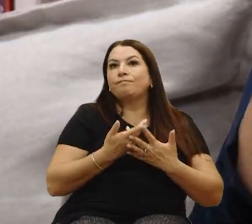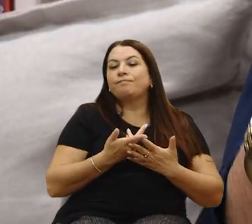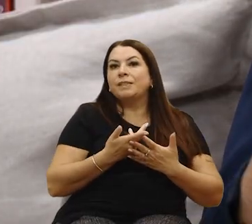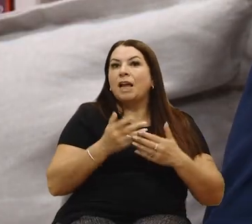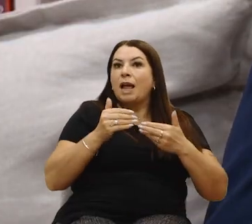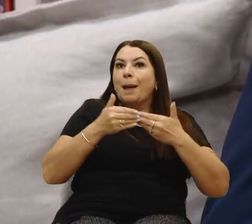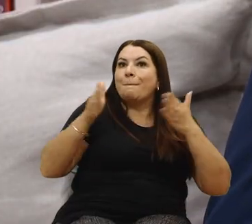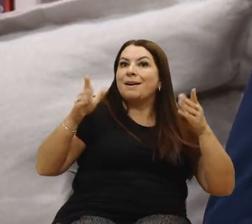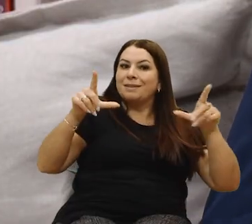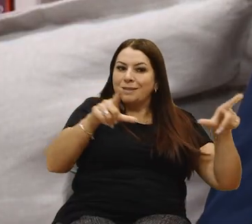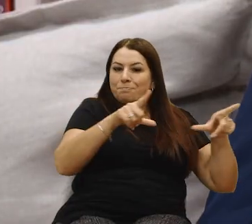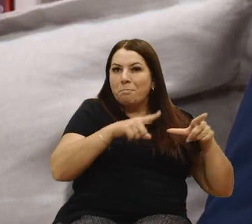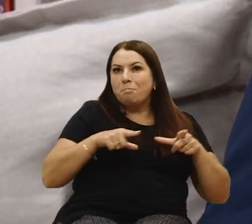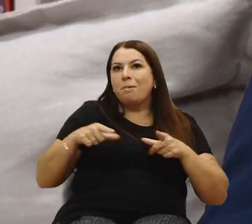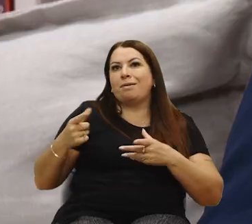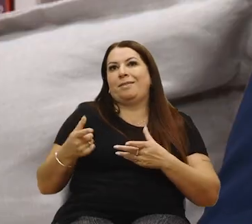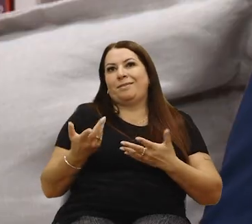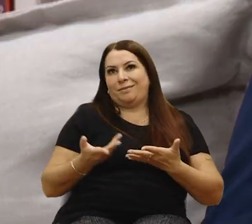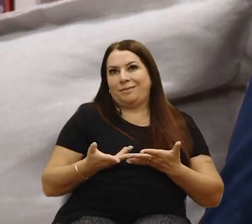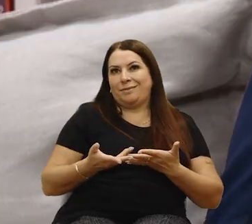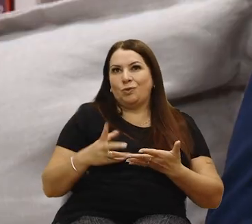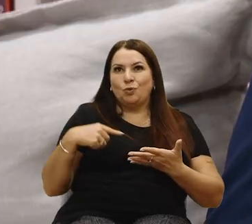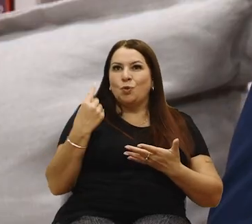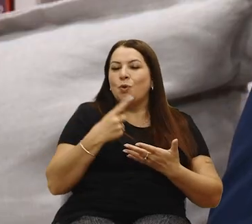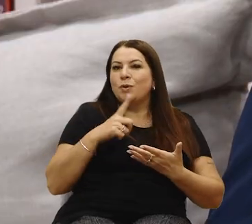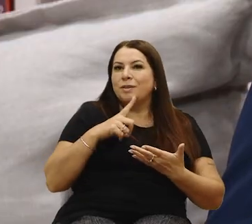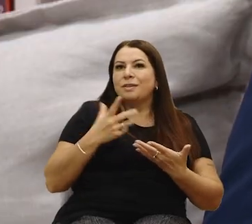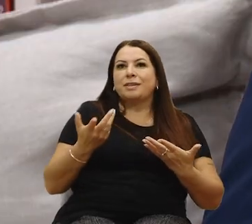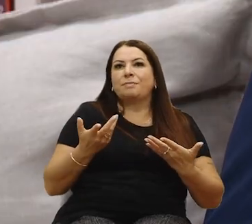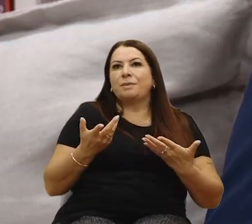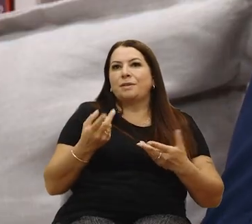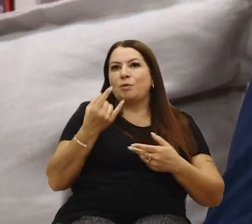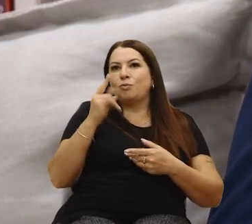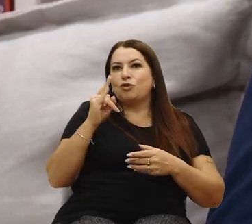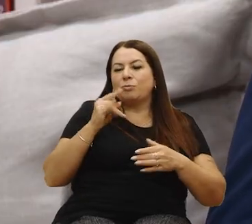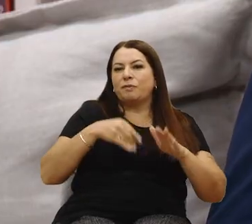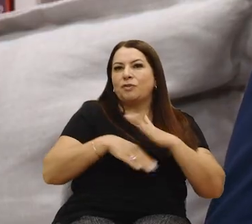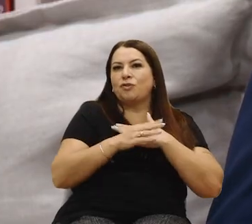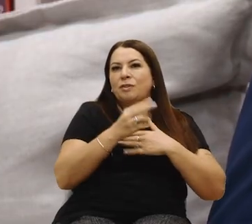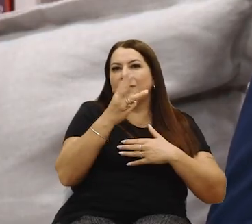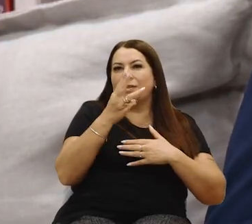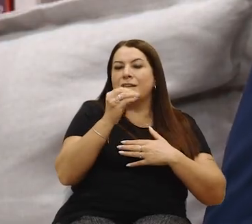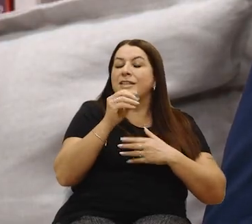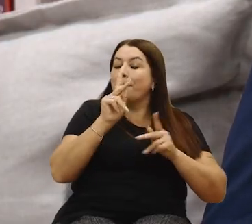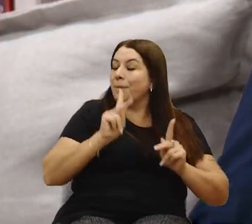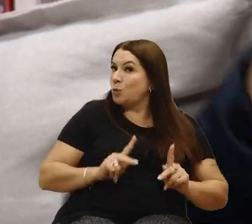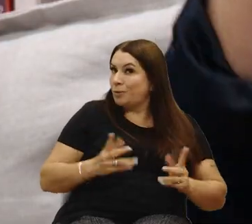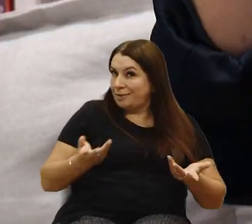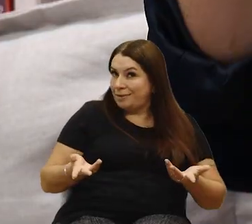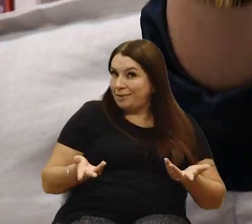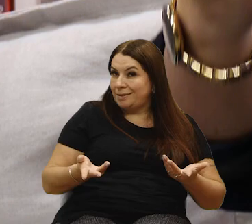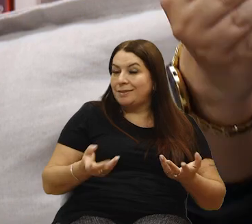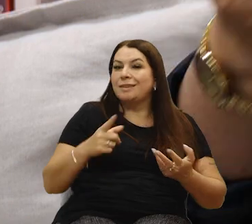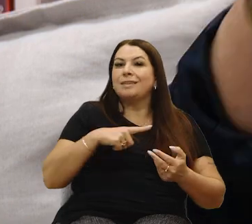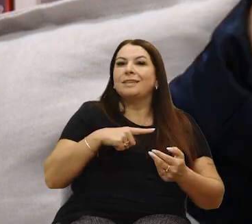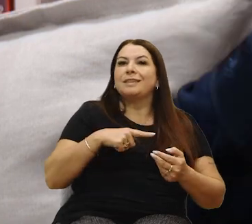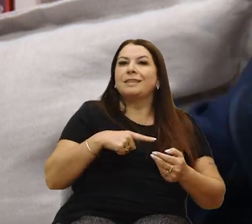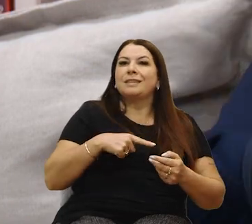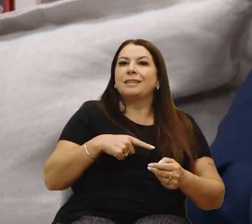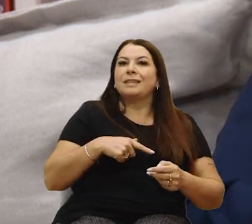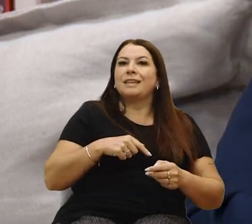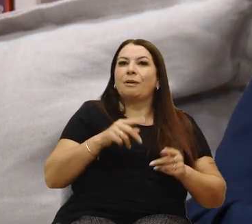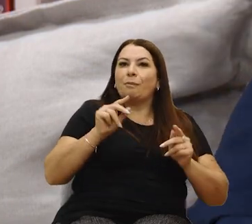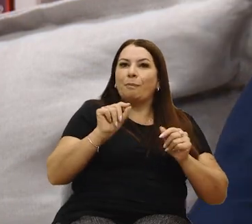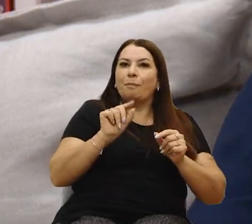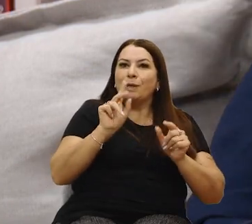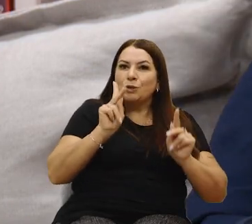de abrir espaços onde nós levamos aí na última viagem 30 pessoas, né? Que foi desde a senhora que